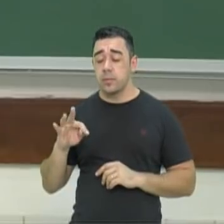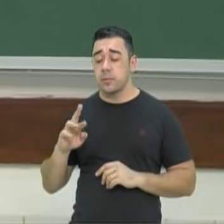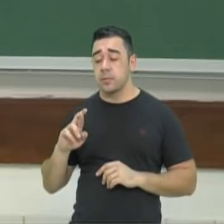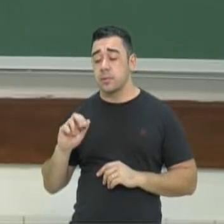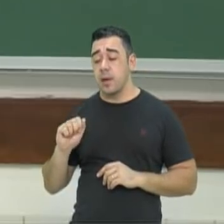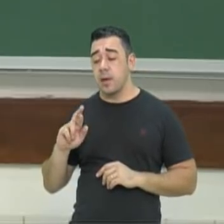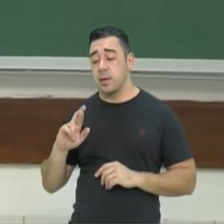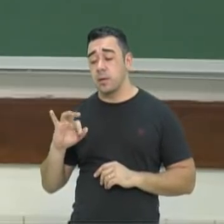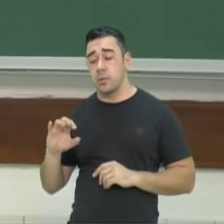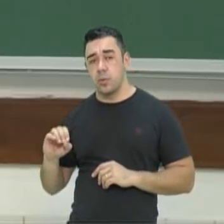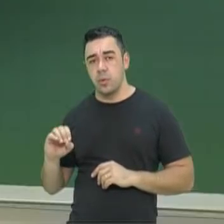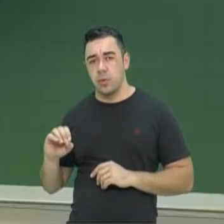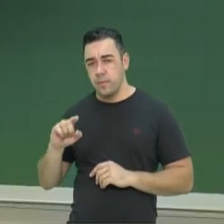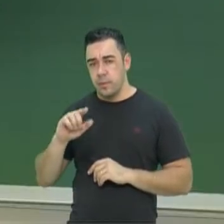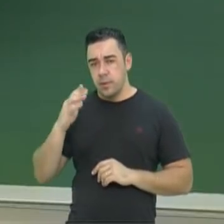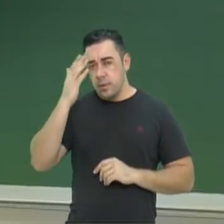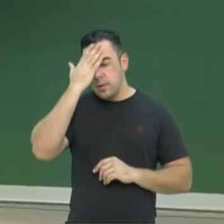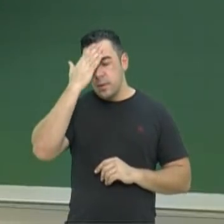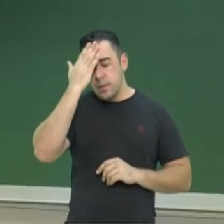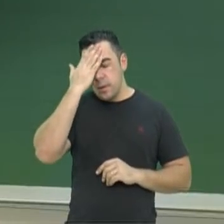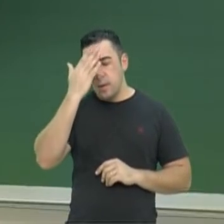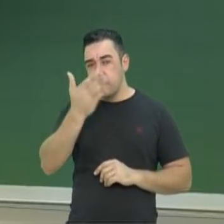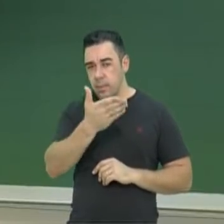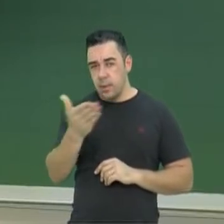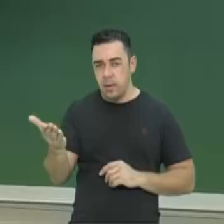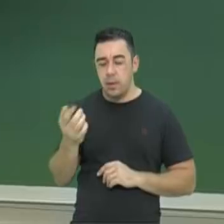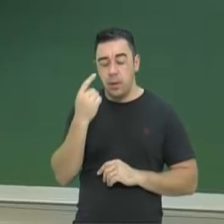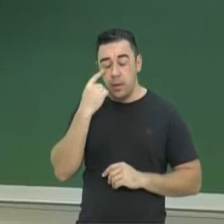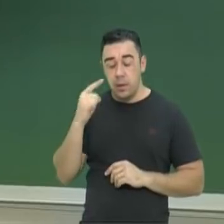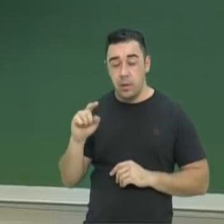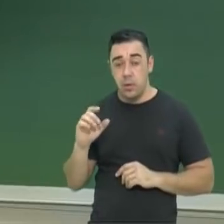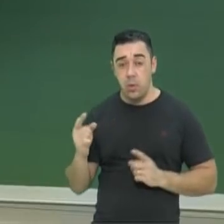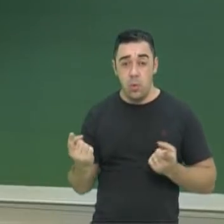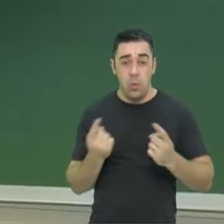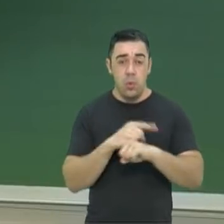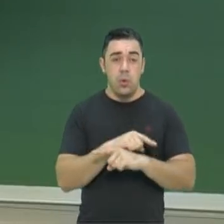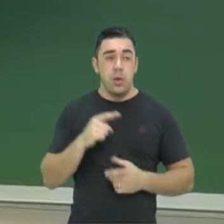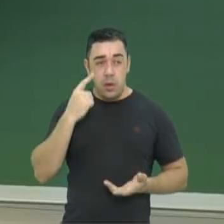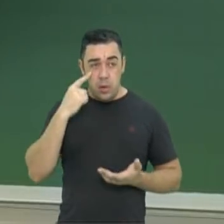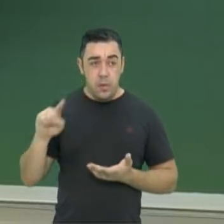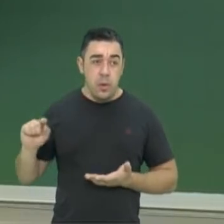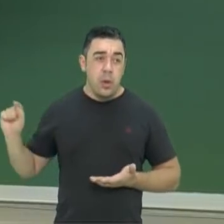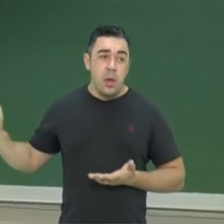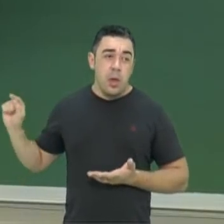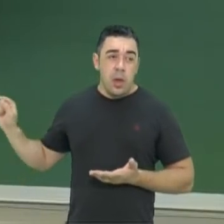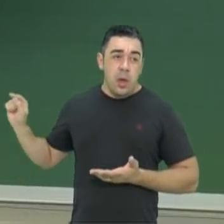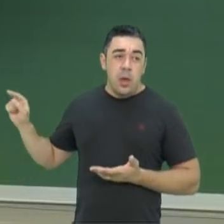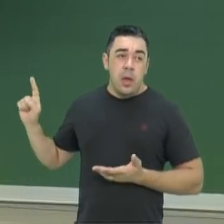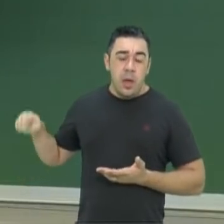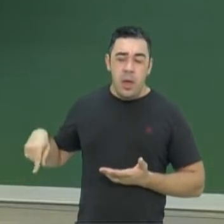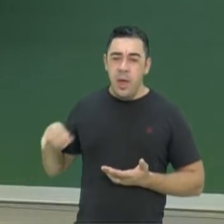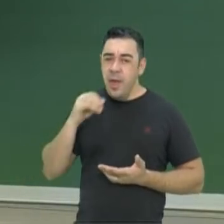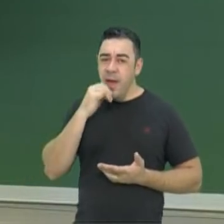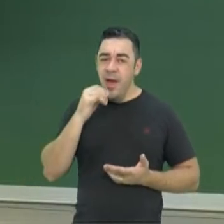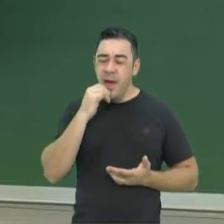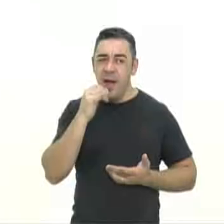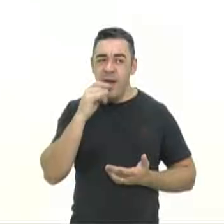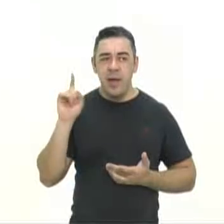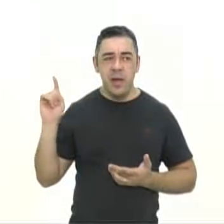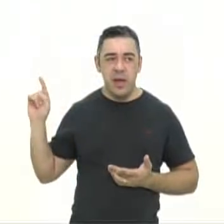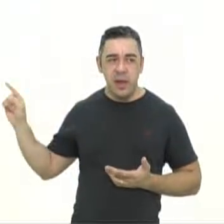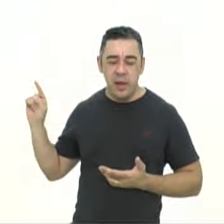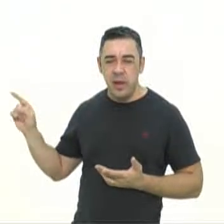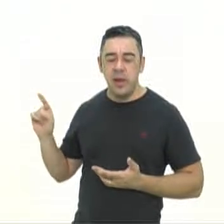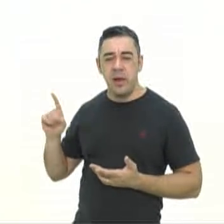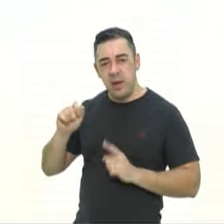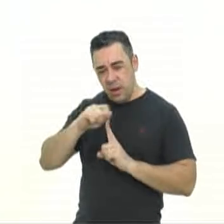eu sei que vocês sabem, que a gente já viu várias vezes sobre isso, que vocês puseram que a figura de linguagem que